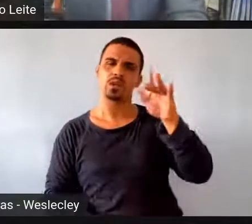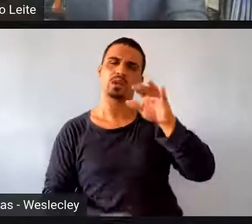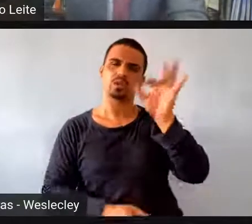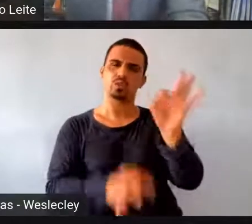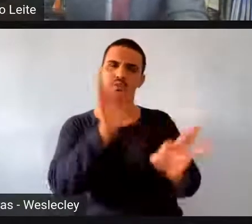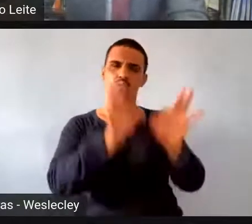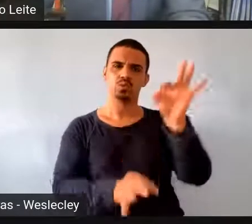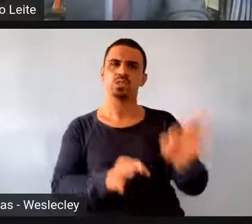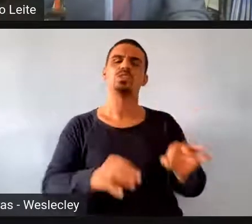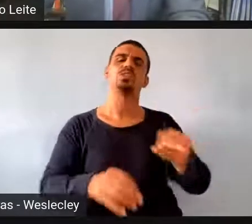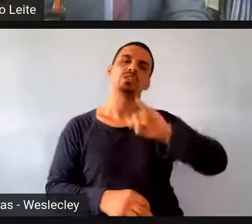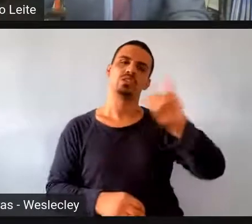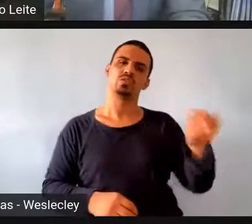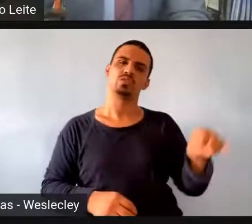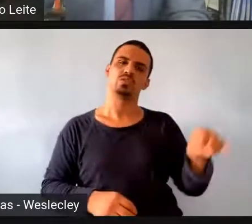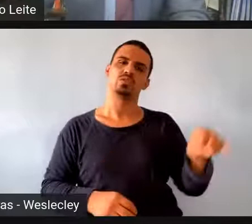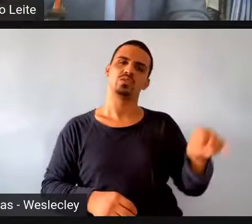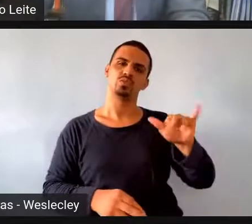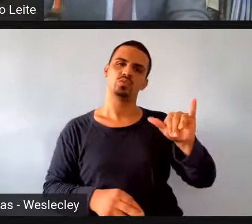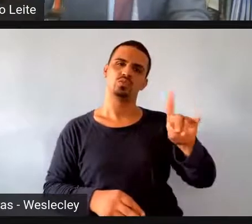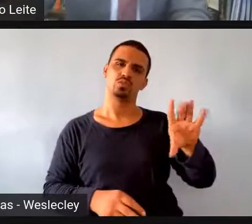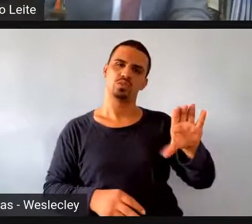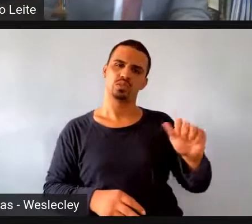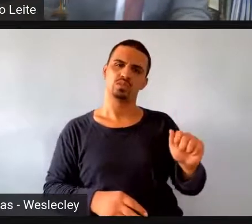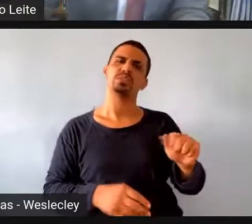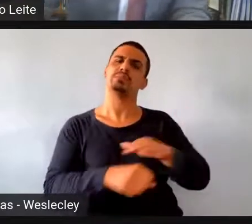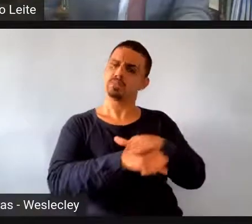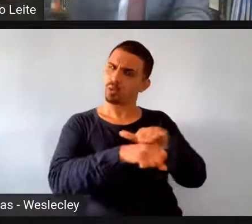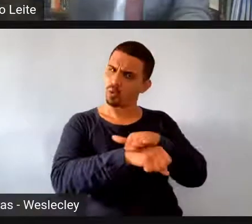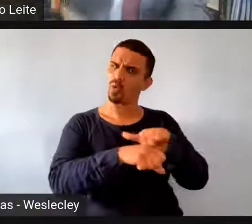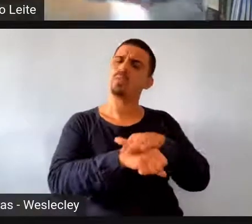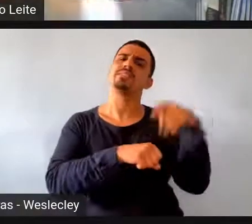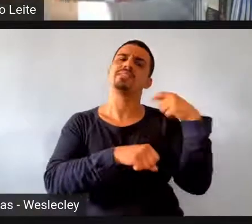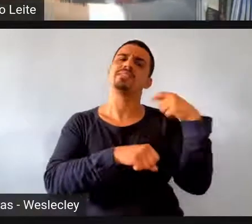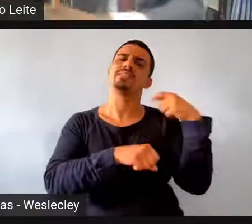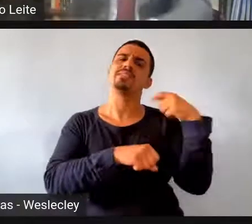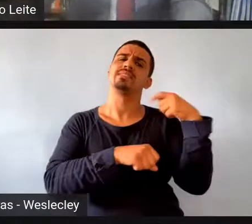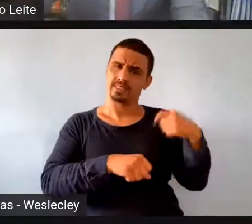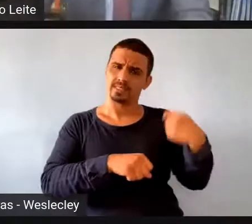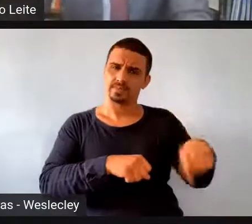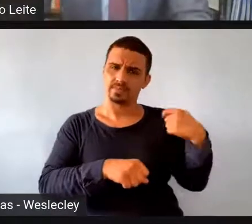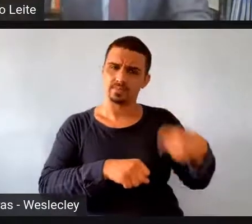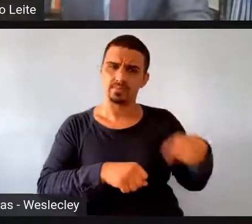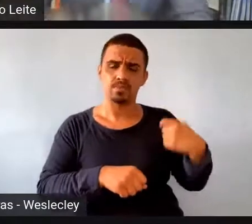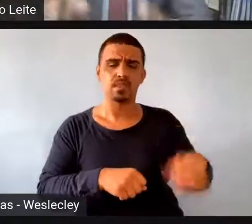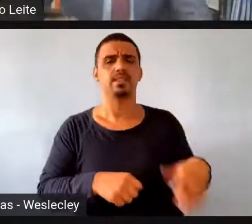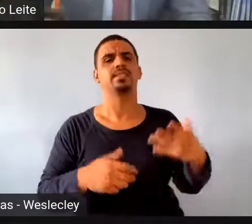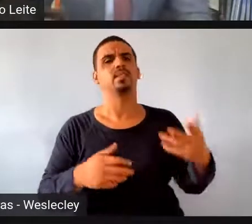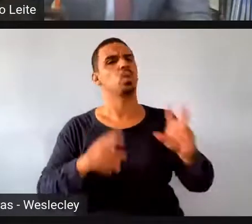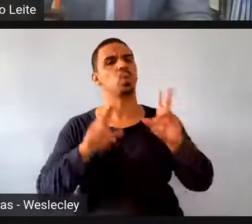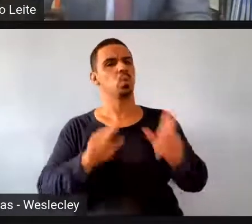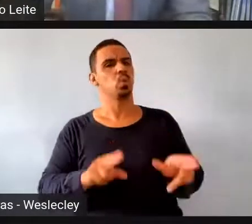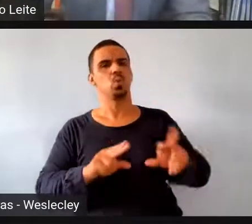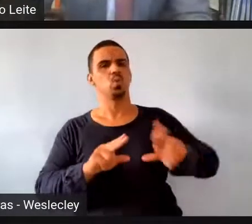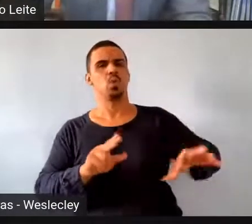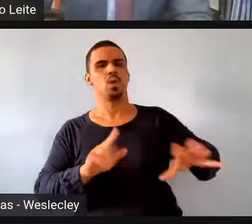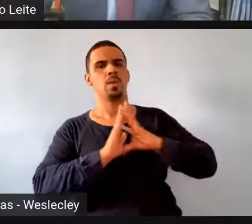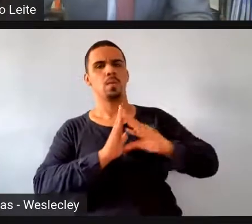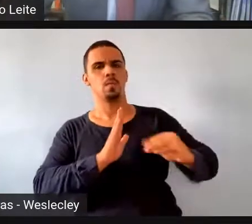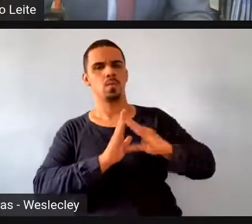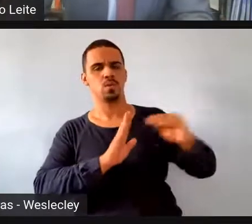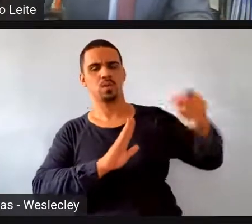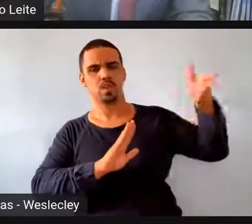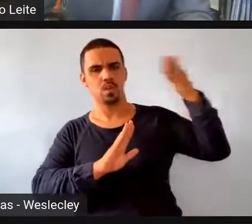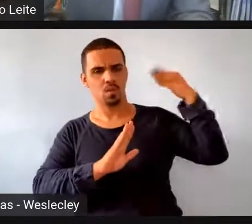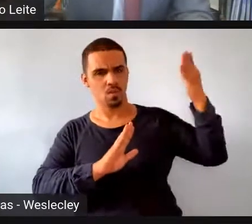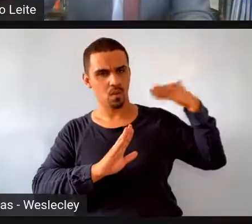gente precisa mesmo conversar muito sobre ele, né? Não no modelo que nós adotamos anteriormente, não nesse modelo de um teto a